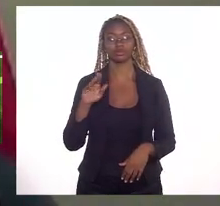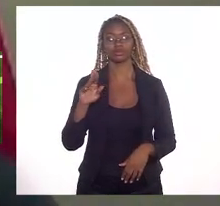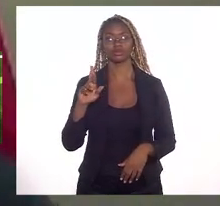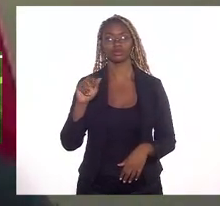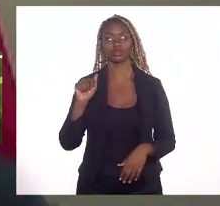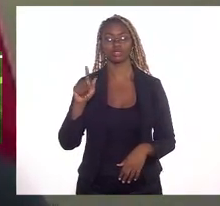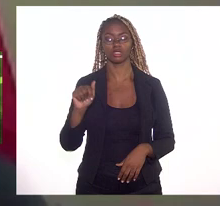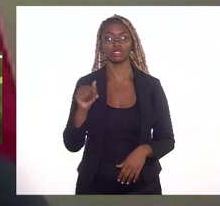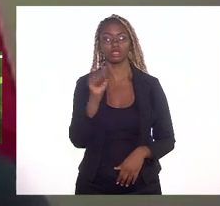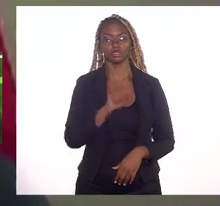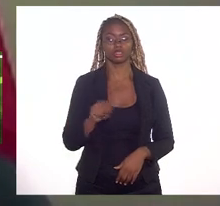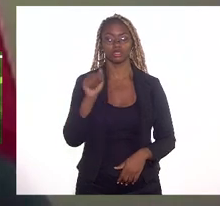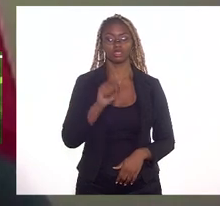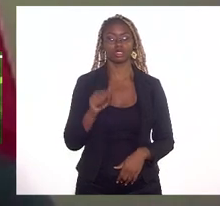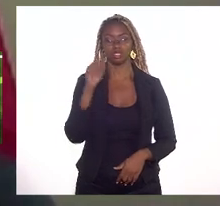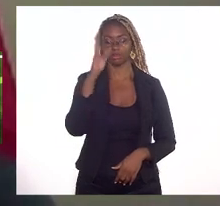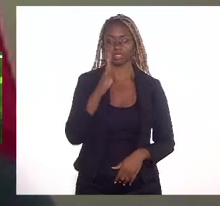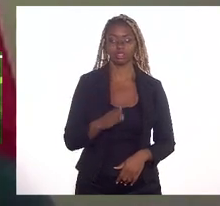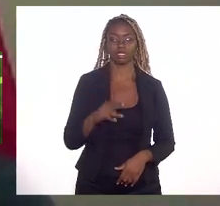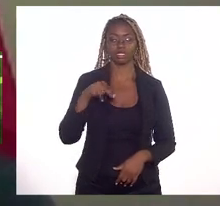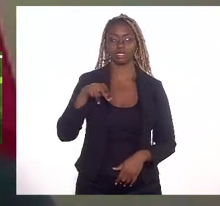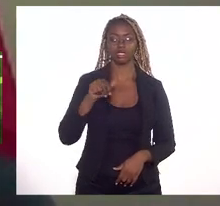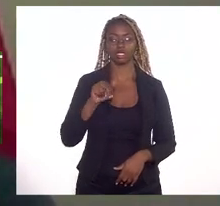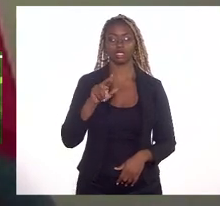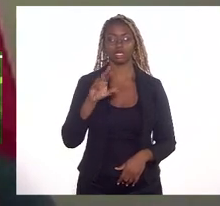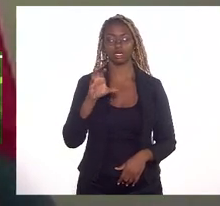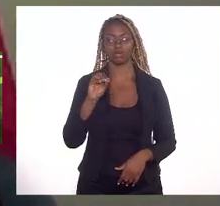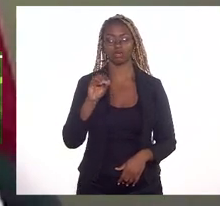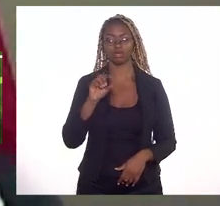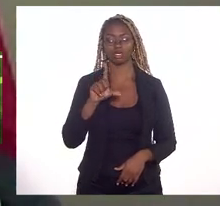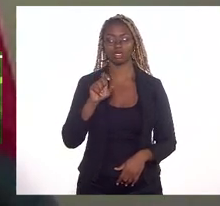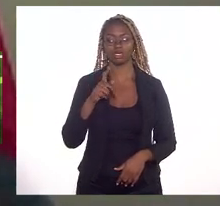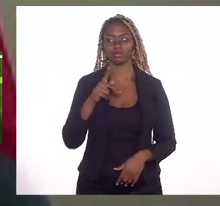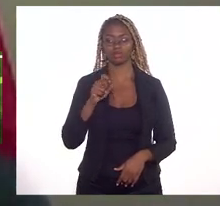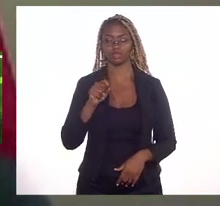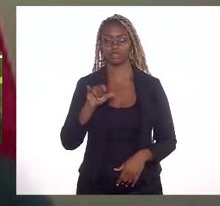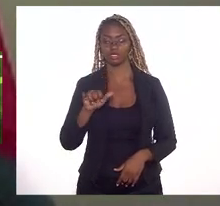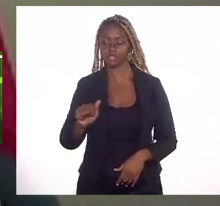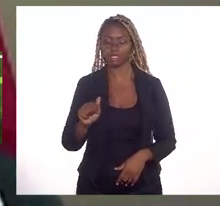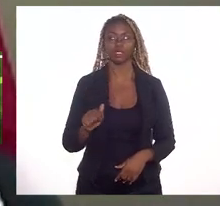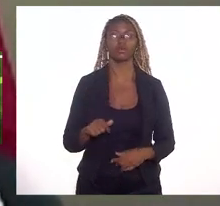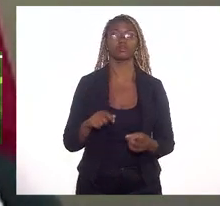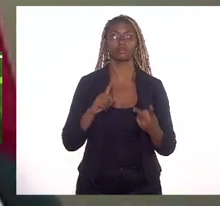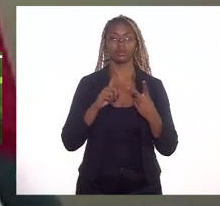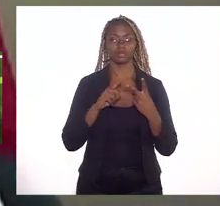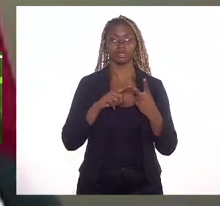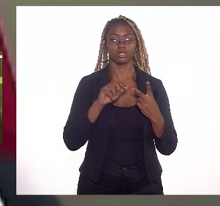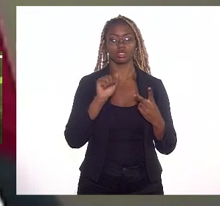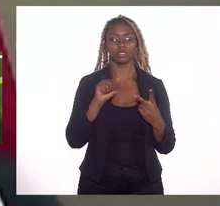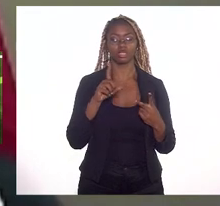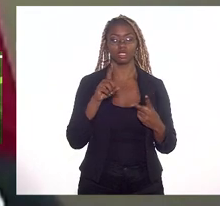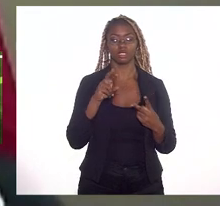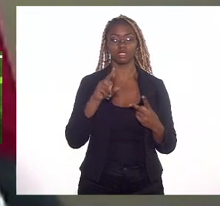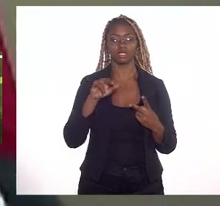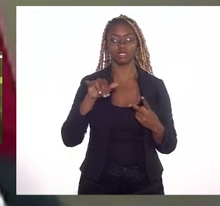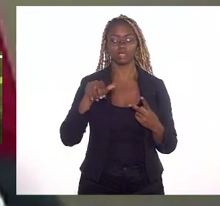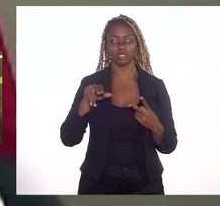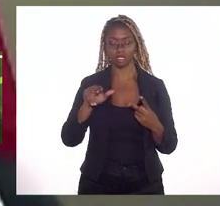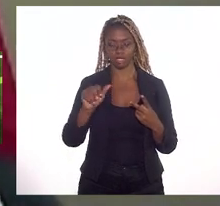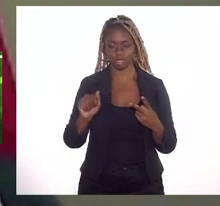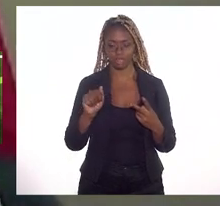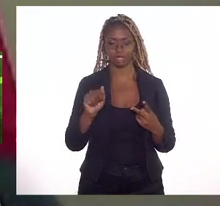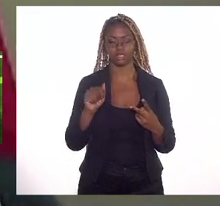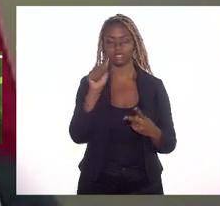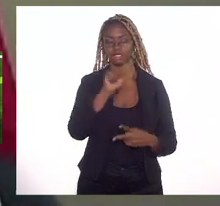Associação Brasileira de Narcolepsia e Hipersonia Idiopática, a Adriana Santiago, da